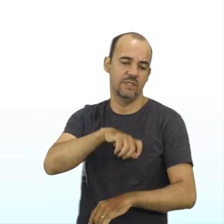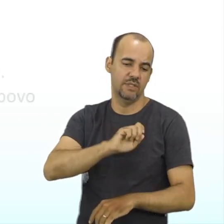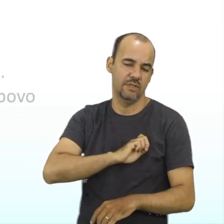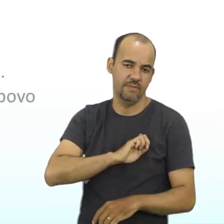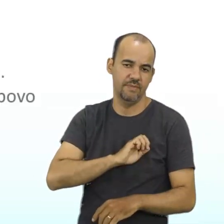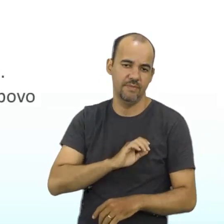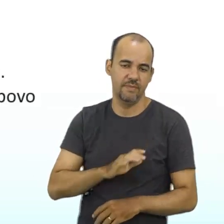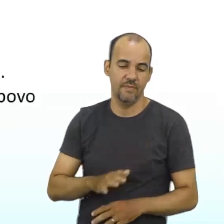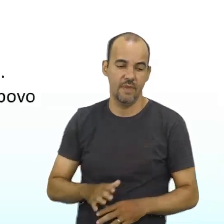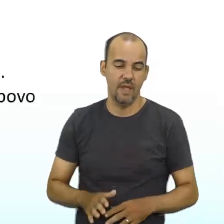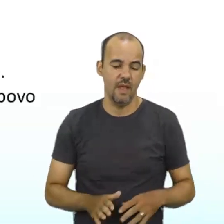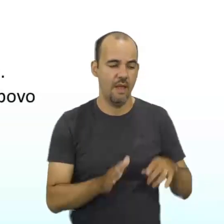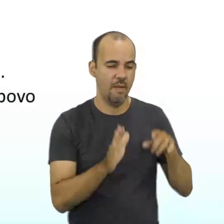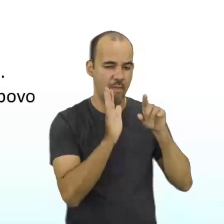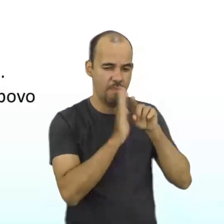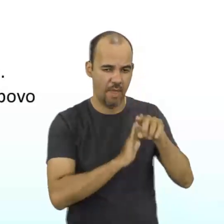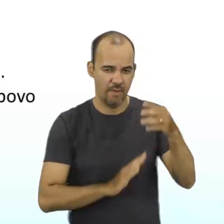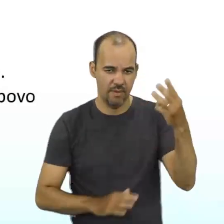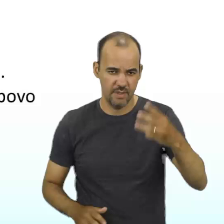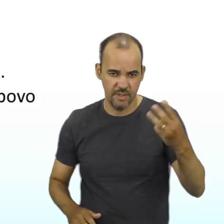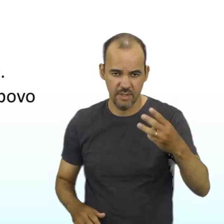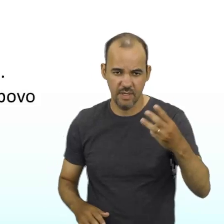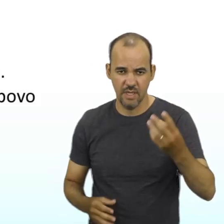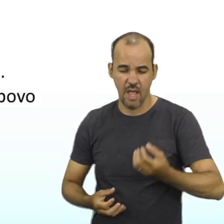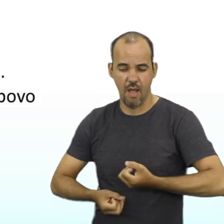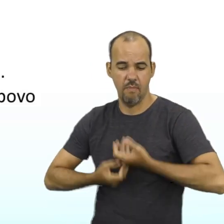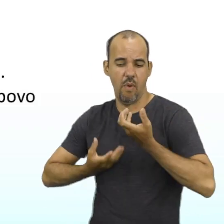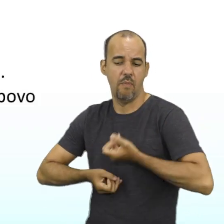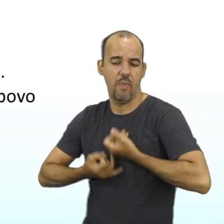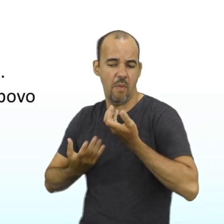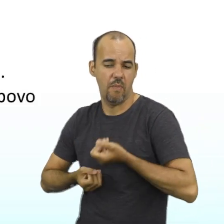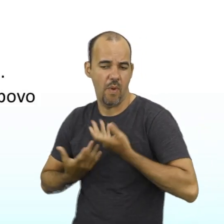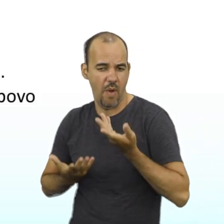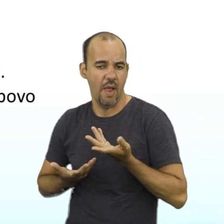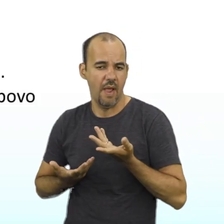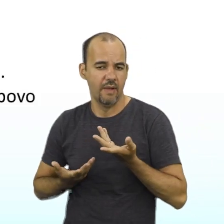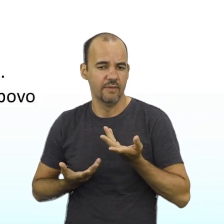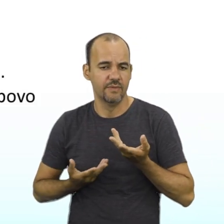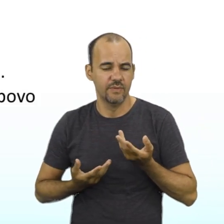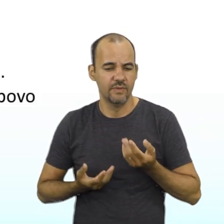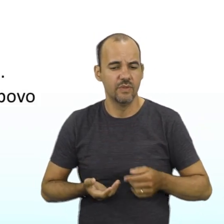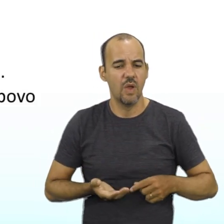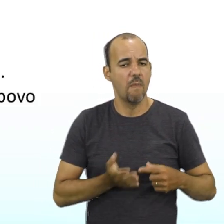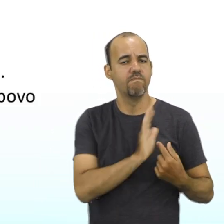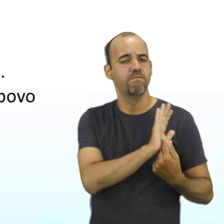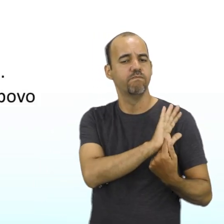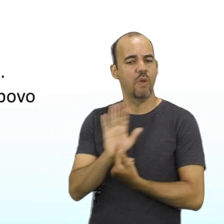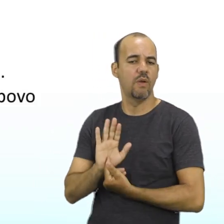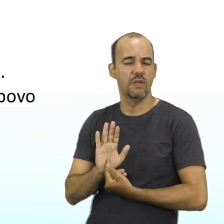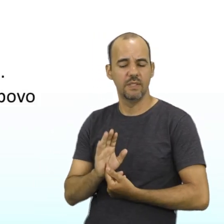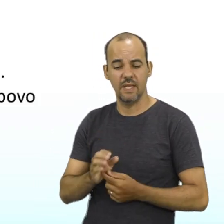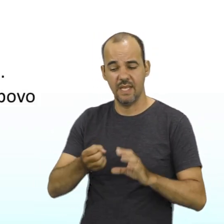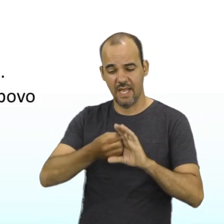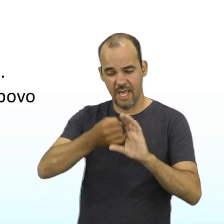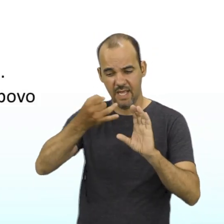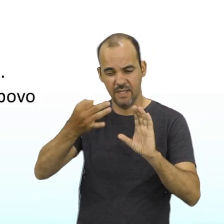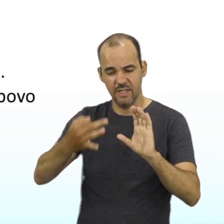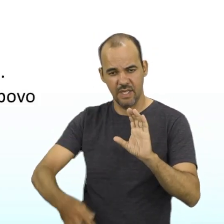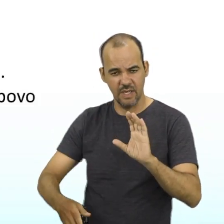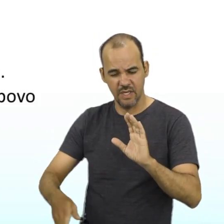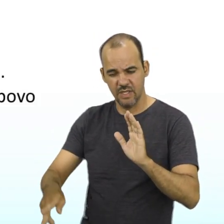questão 3. Nesse poema, o eu poético enaltece a característica amistosa do povo espanhol. Ele até falou,